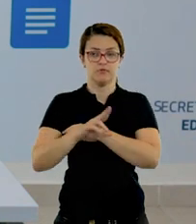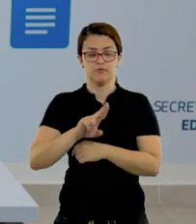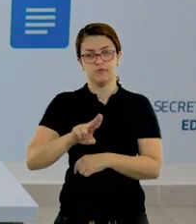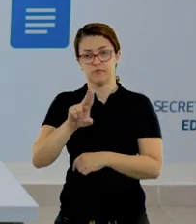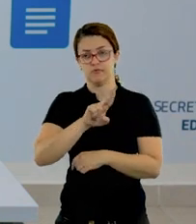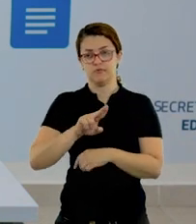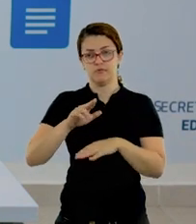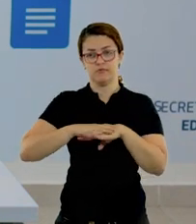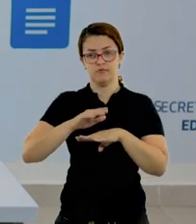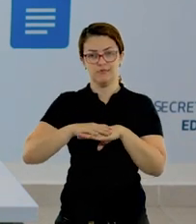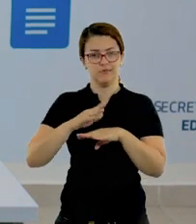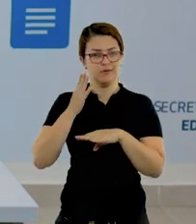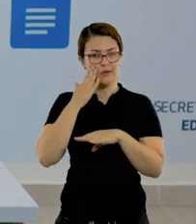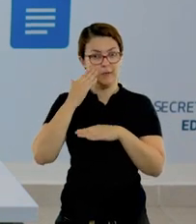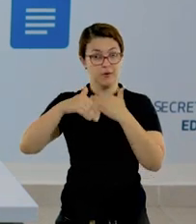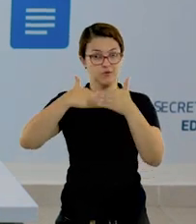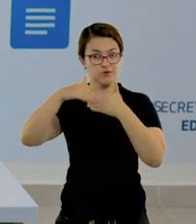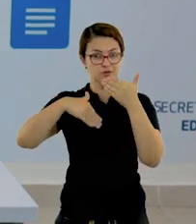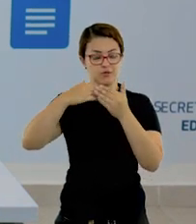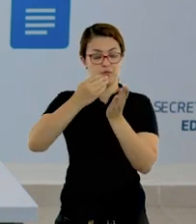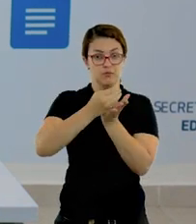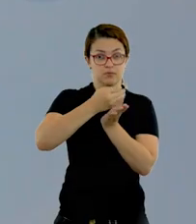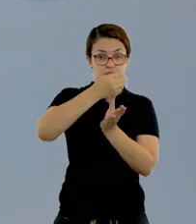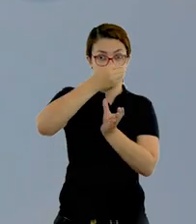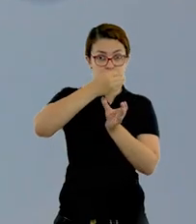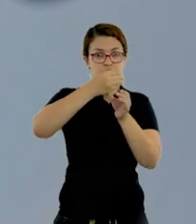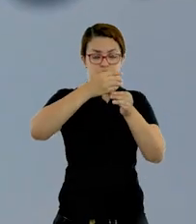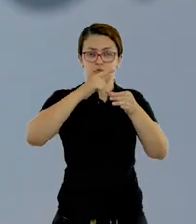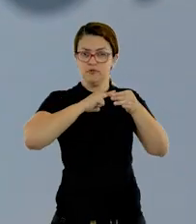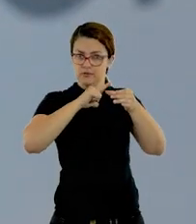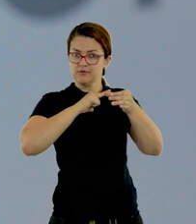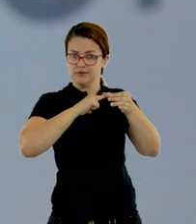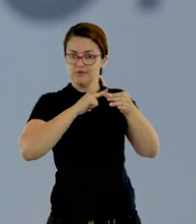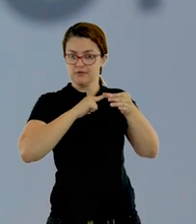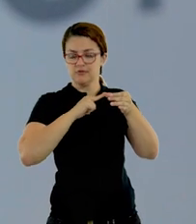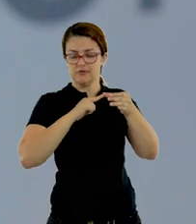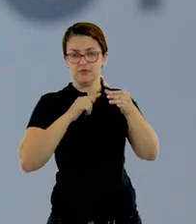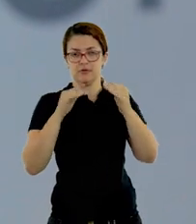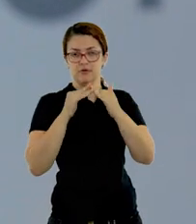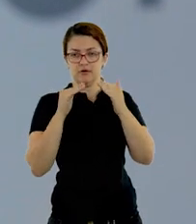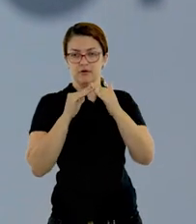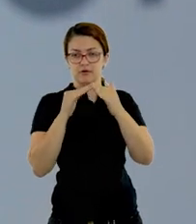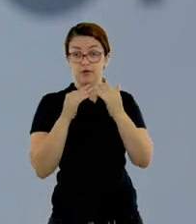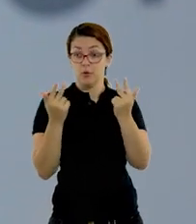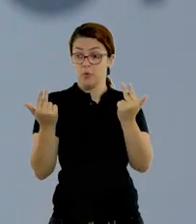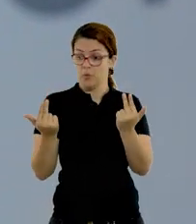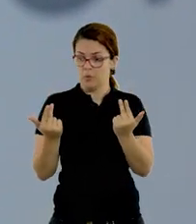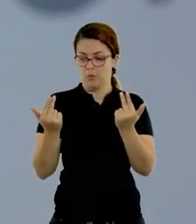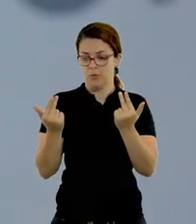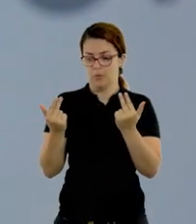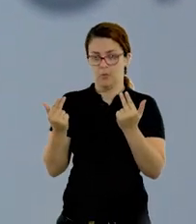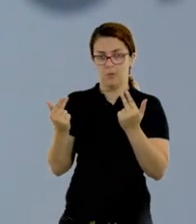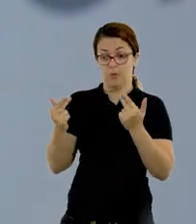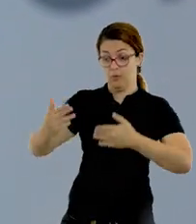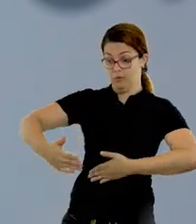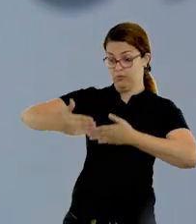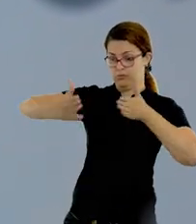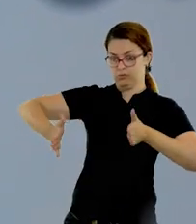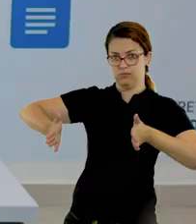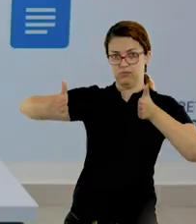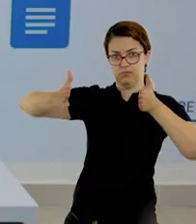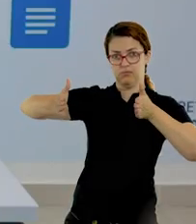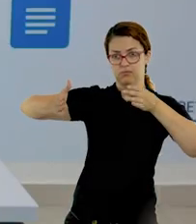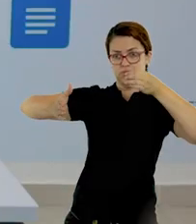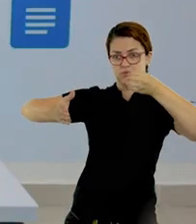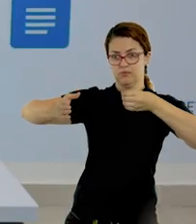nada mais, nada menos que o rolo de papel. Pode ser o rolo de papel que você tem em casa, né? E tem que ser proporcional ao tamanho da caixa, né? Porque a caixa não